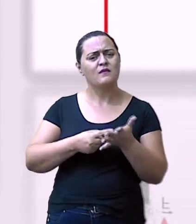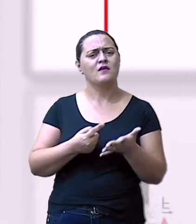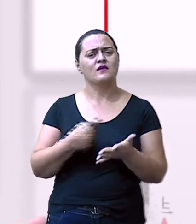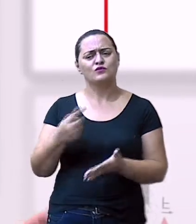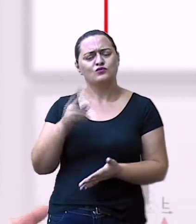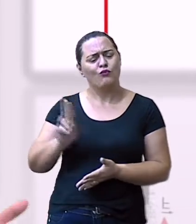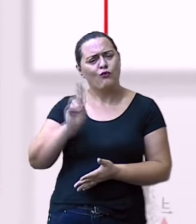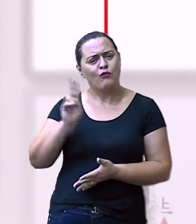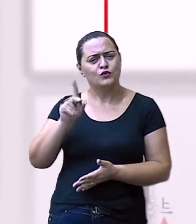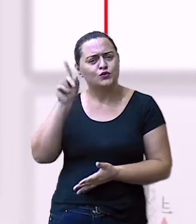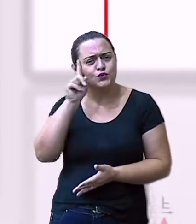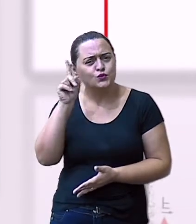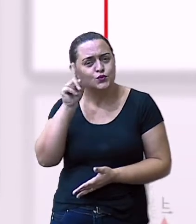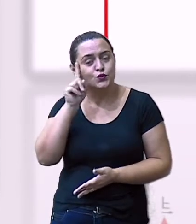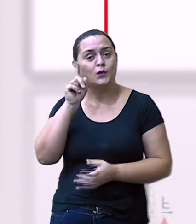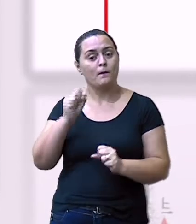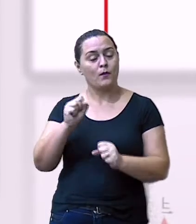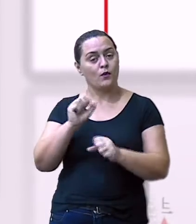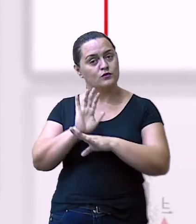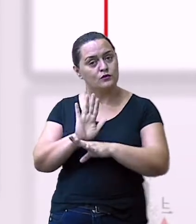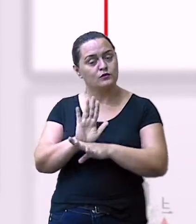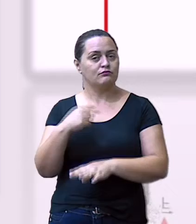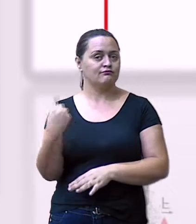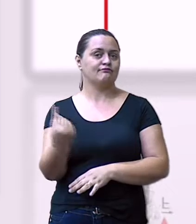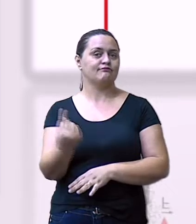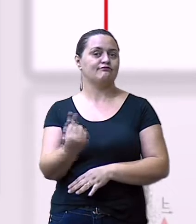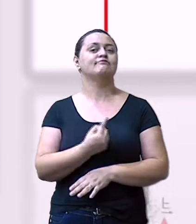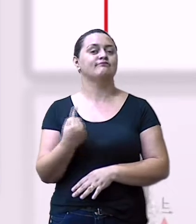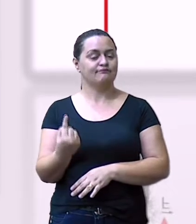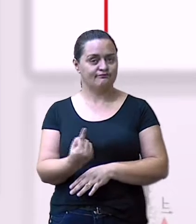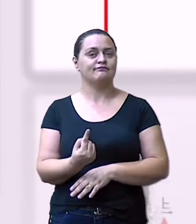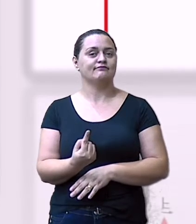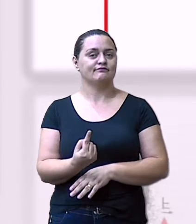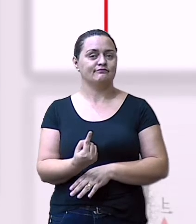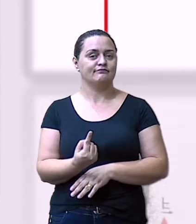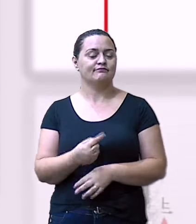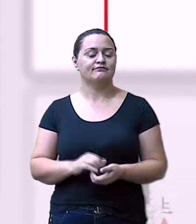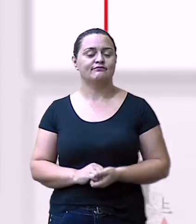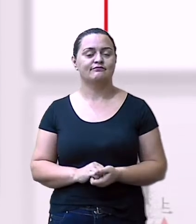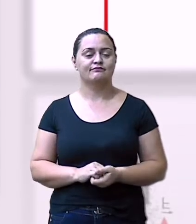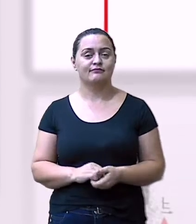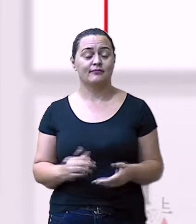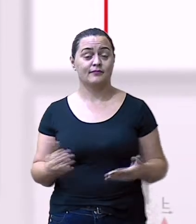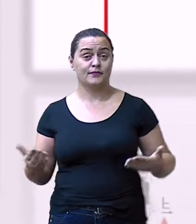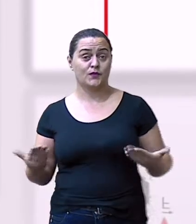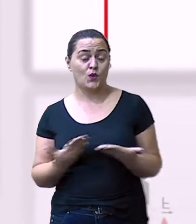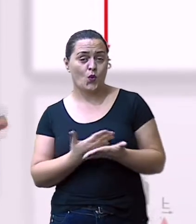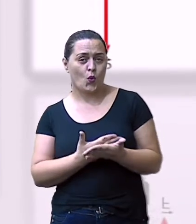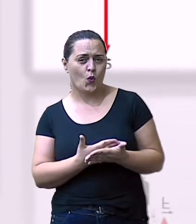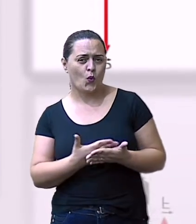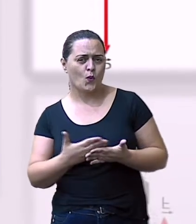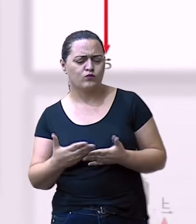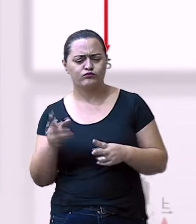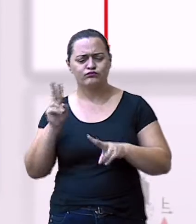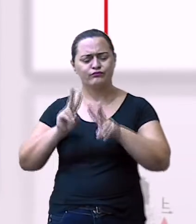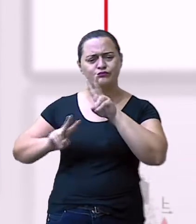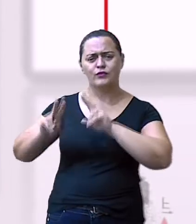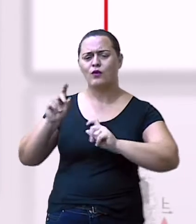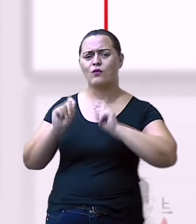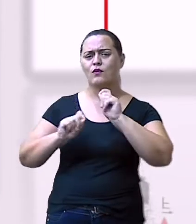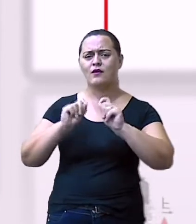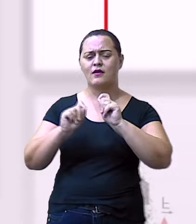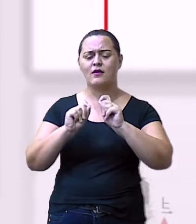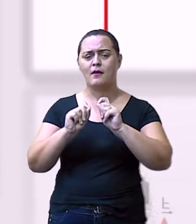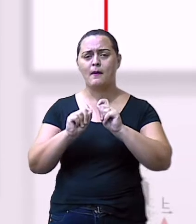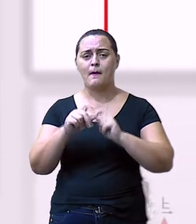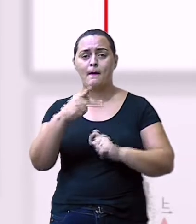nossa rotina diária. Vamos lá? Então, olha só, nós vamos começar falando das polias e